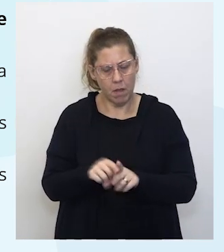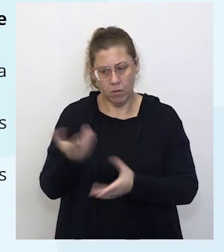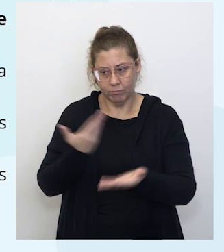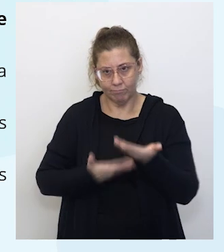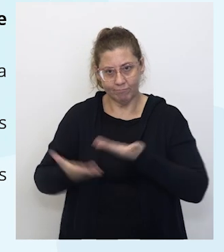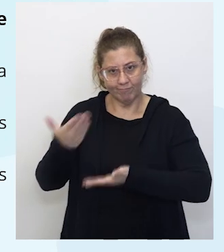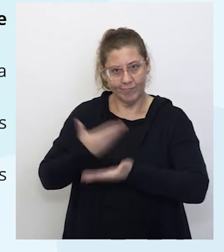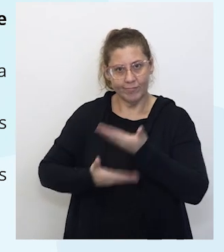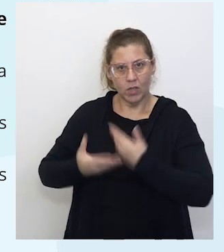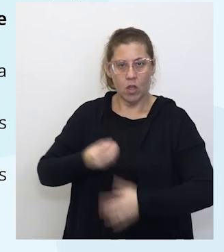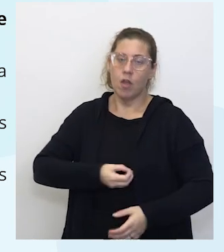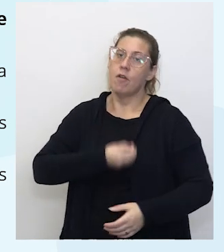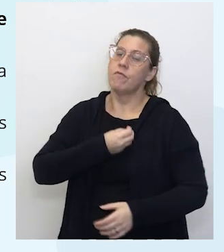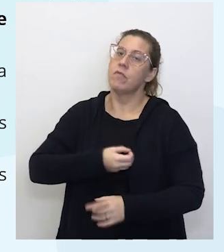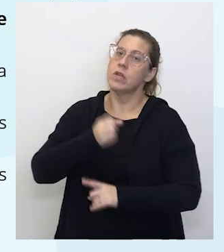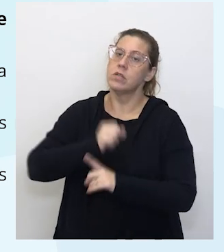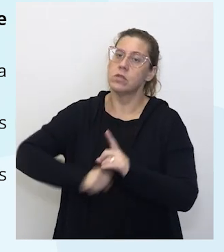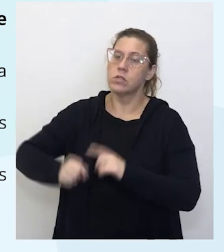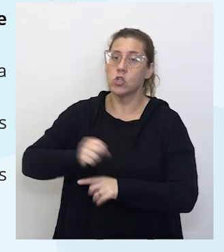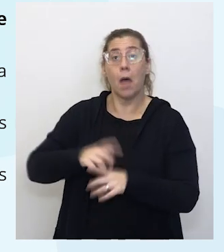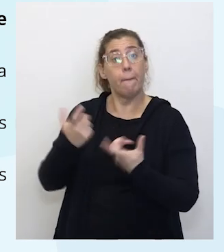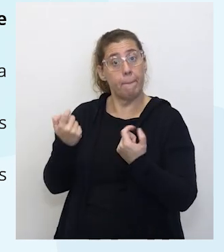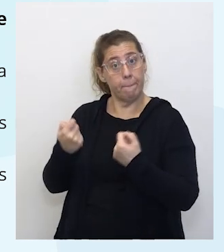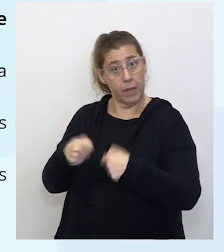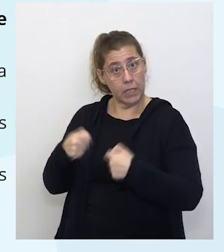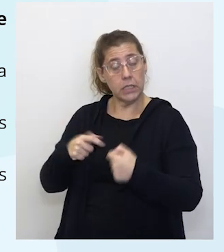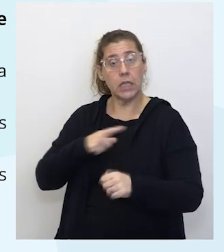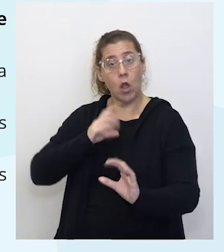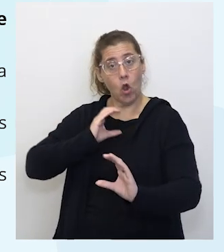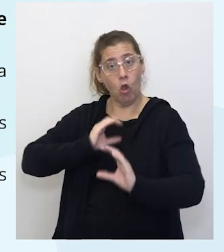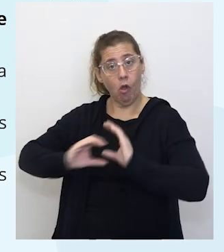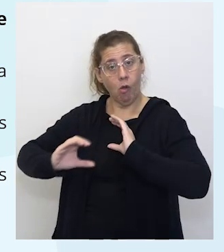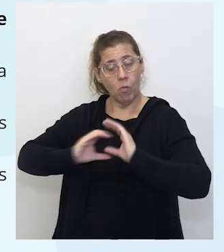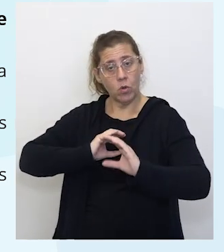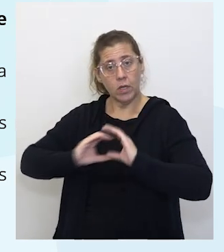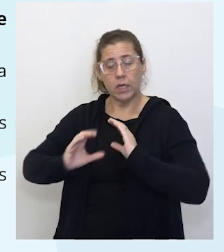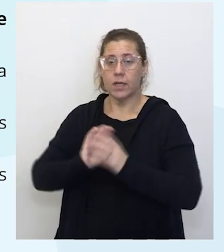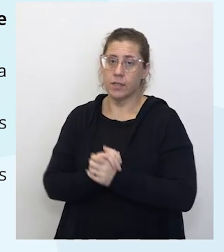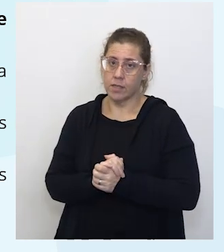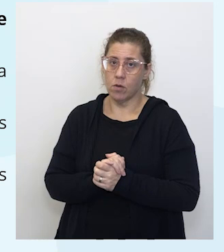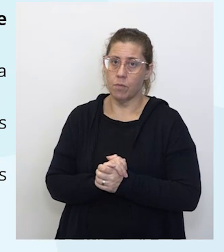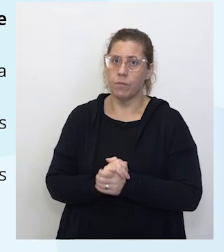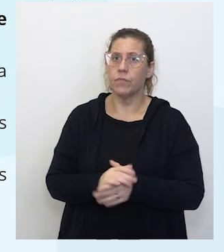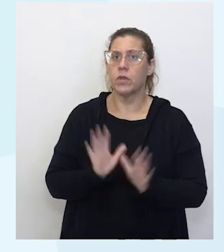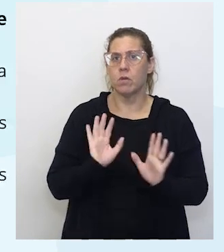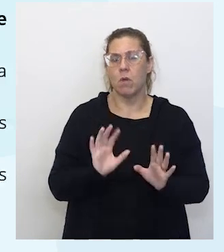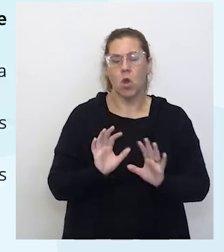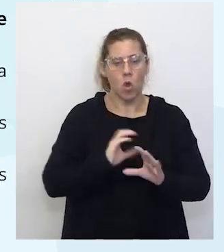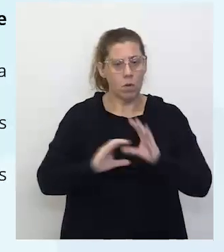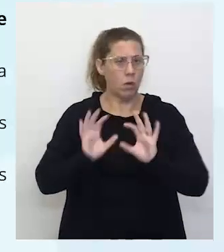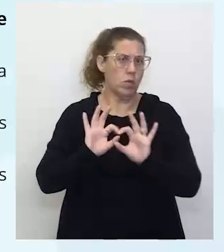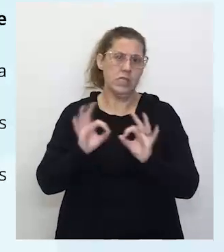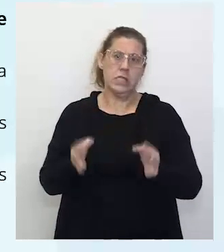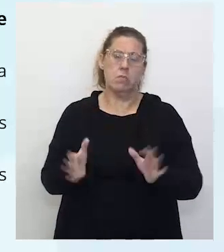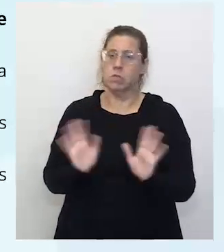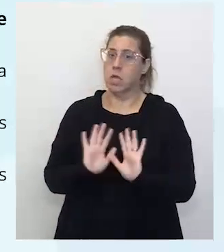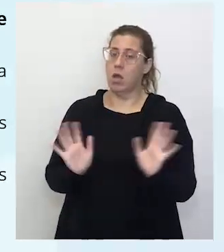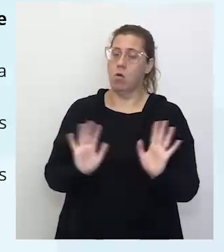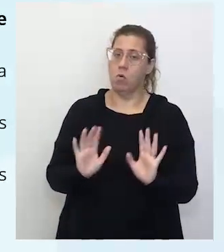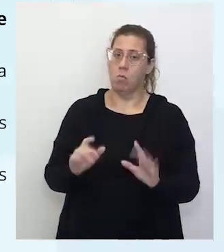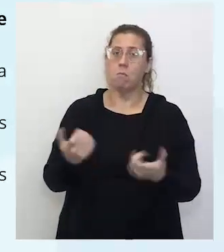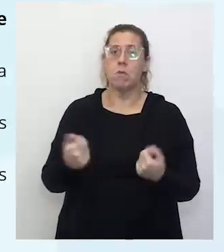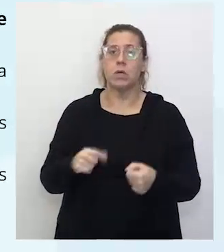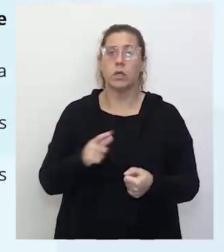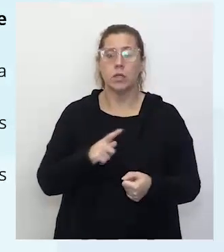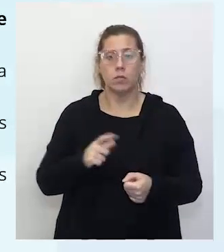Então, para viver em sociedade é preciso comunicar-se, mas comunicar-se, como vocês falaram, não é uma coisa simples, né? A